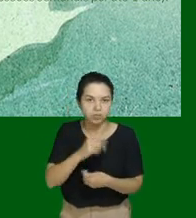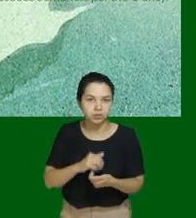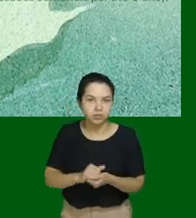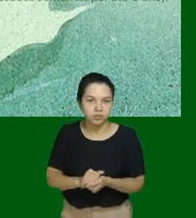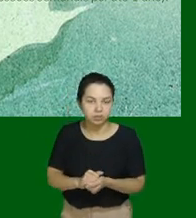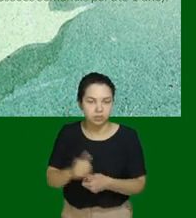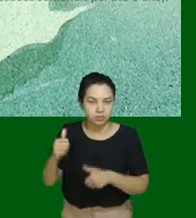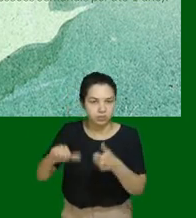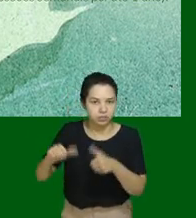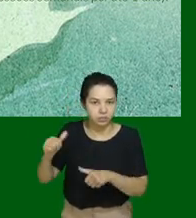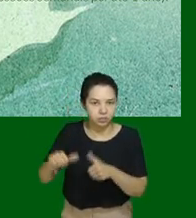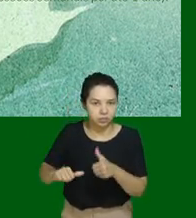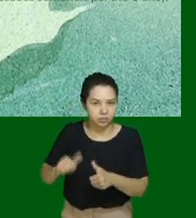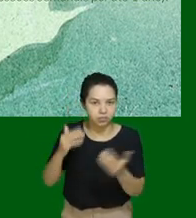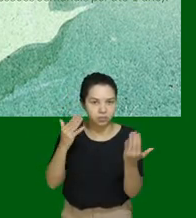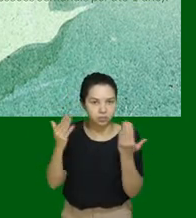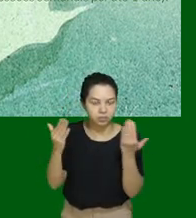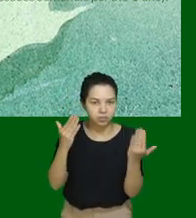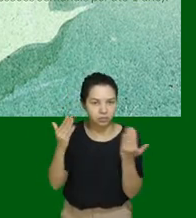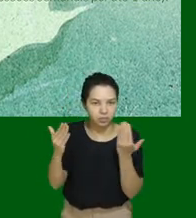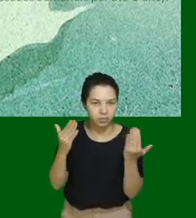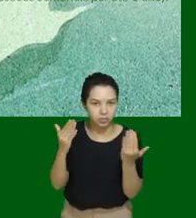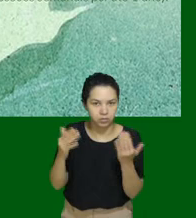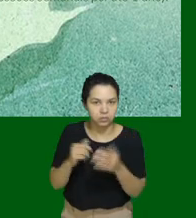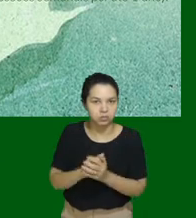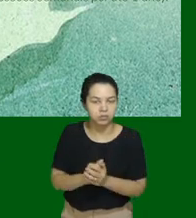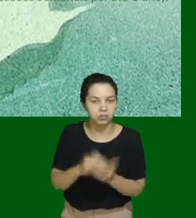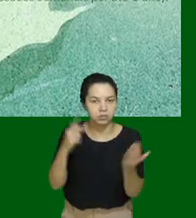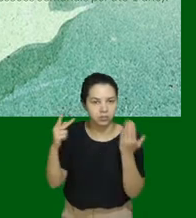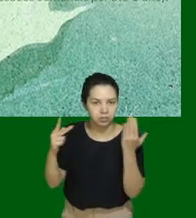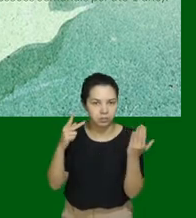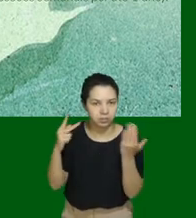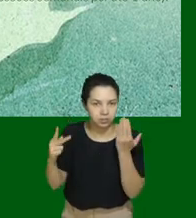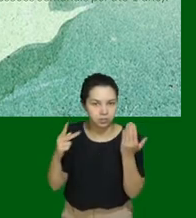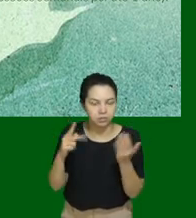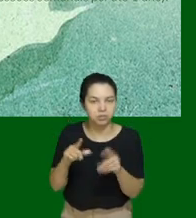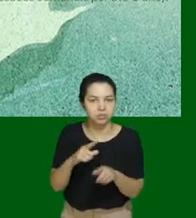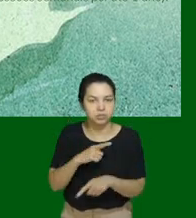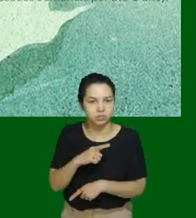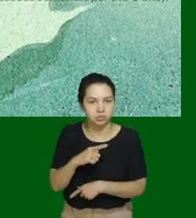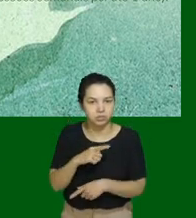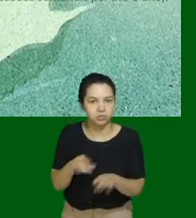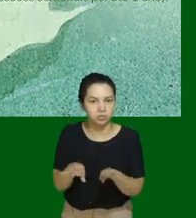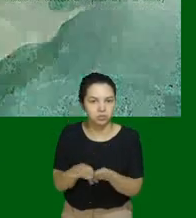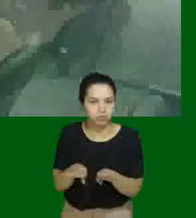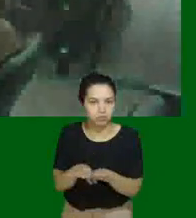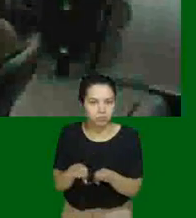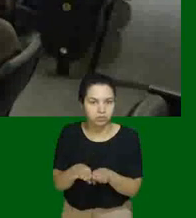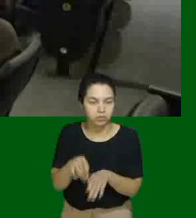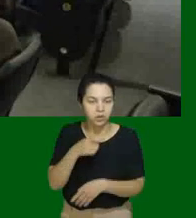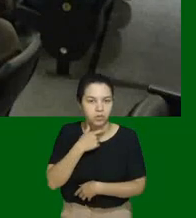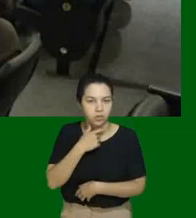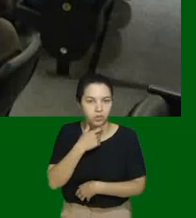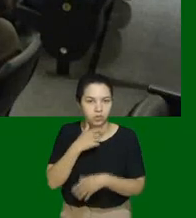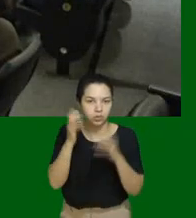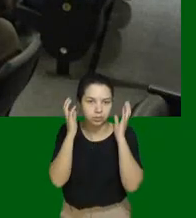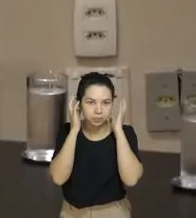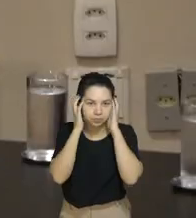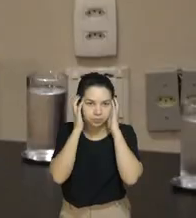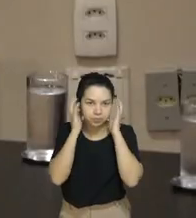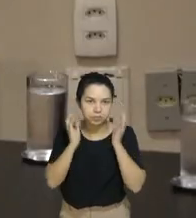da psiquiatra, pelos psicólogos que nós temos e a fonoaudióloga.